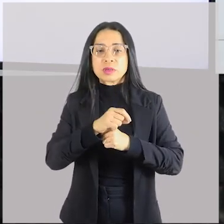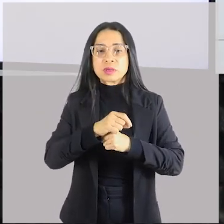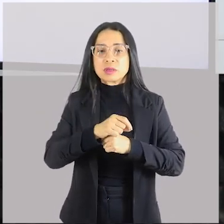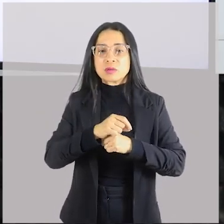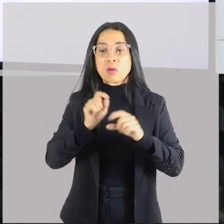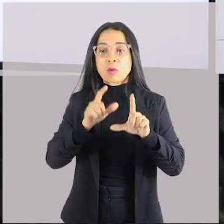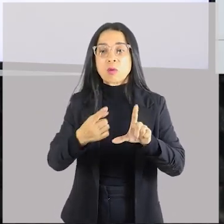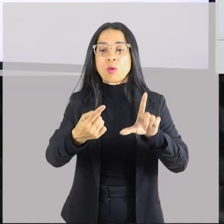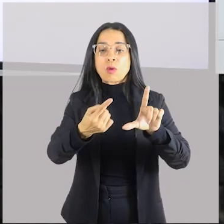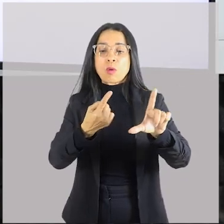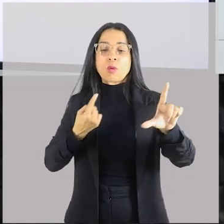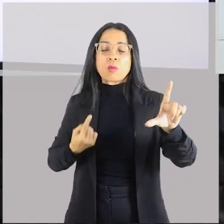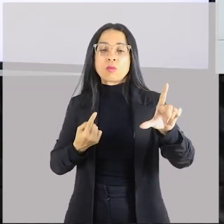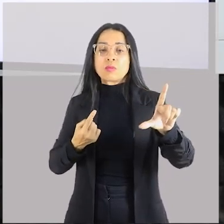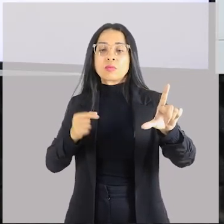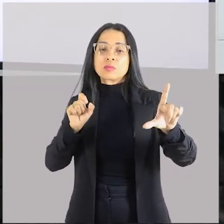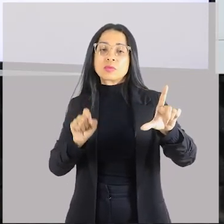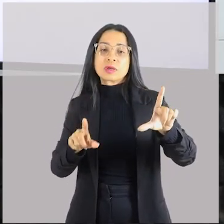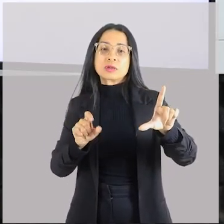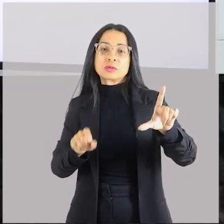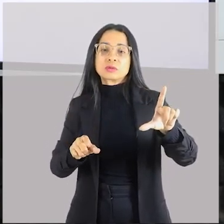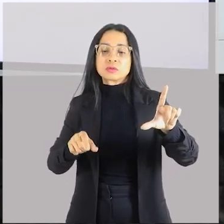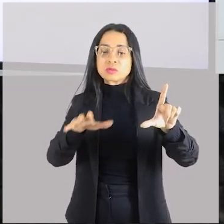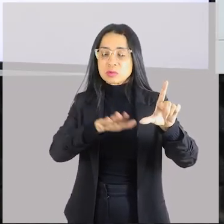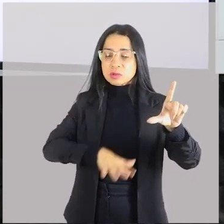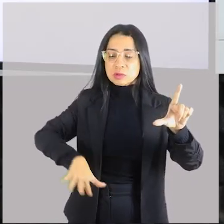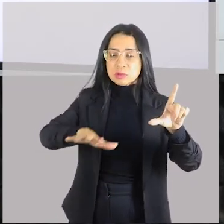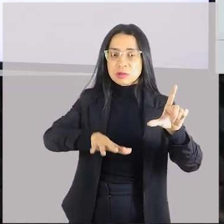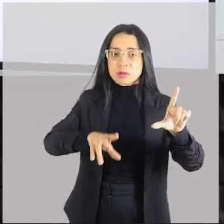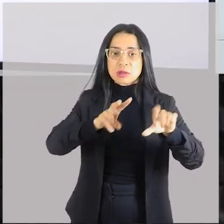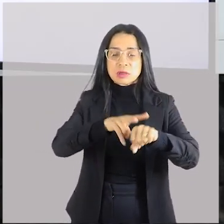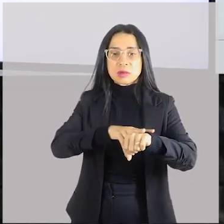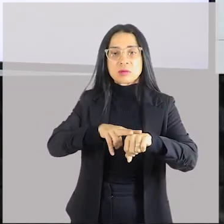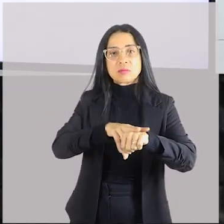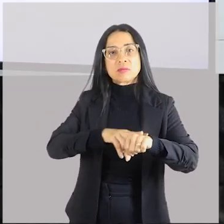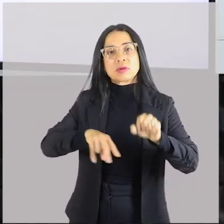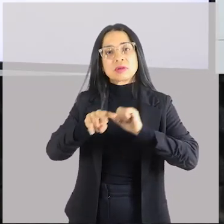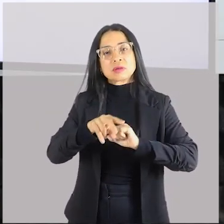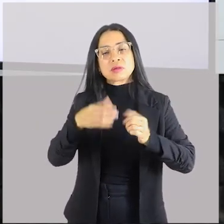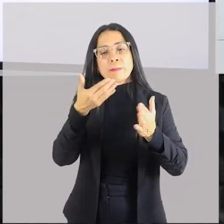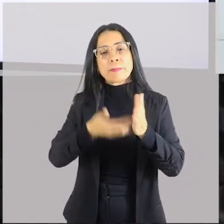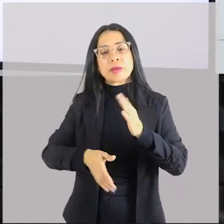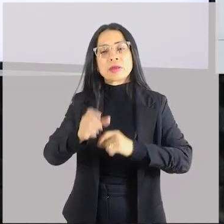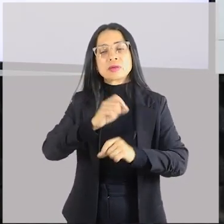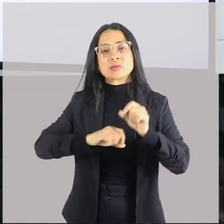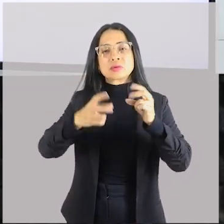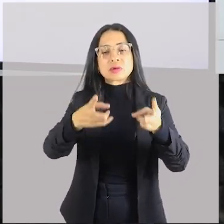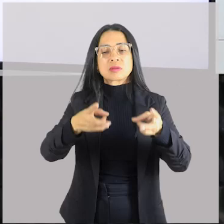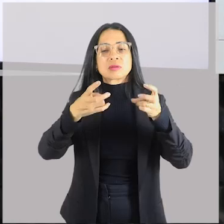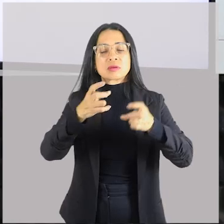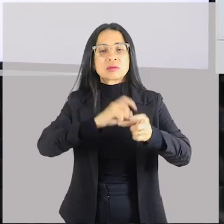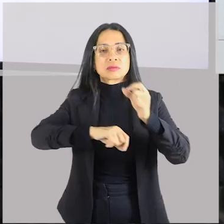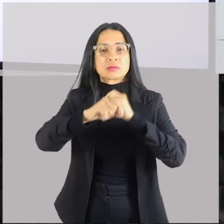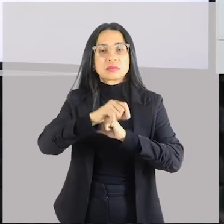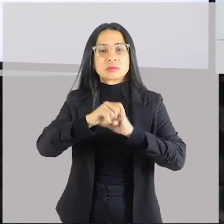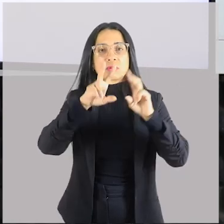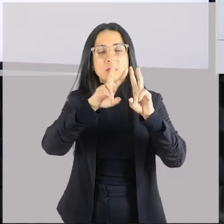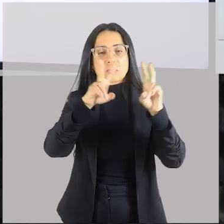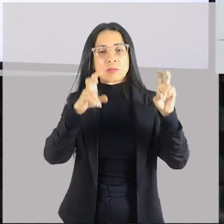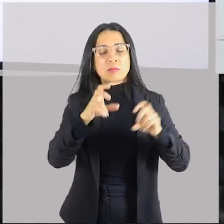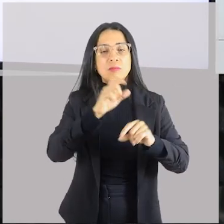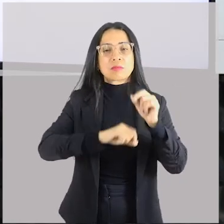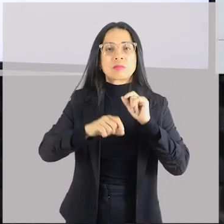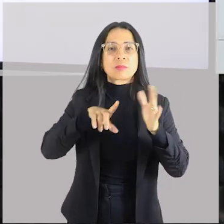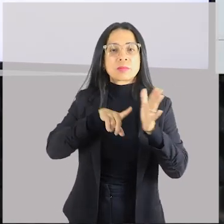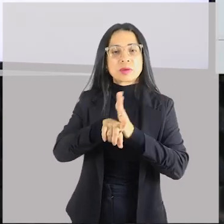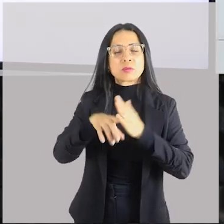tudo muito colorido tudo muito agressivo E aí acaba que você perde um pouquinho de atenção um pouco do tema to